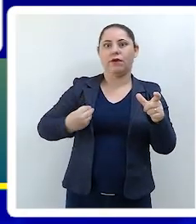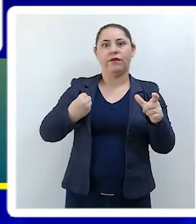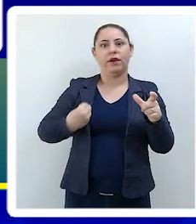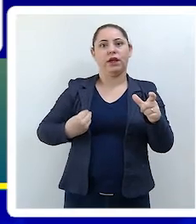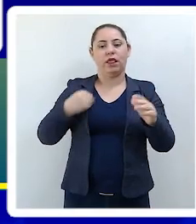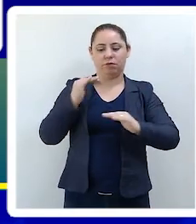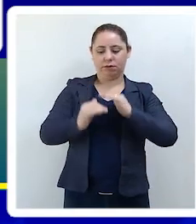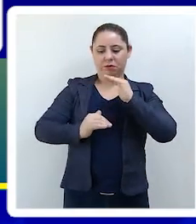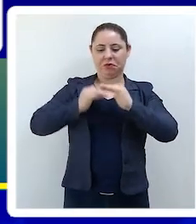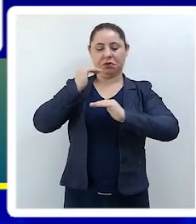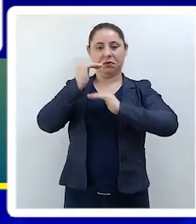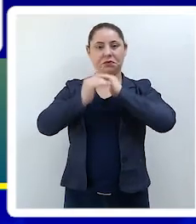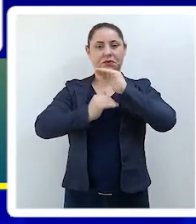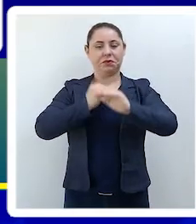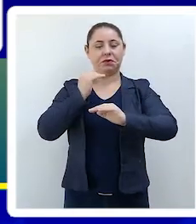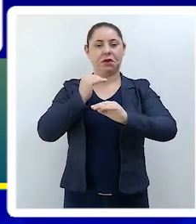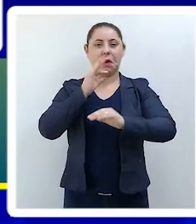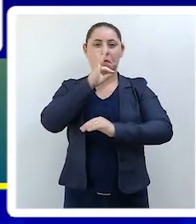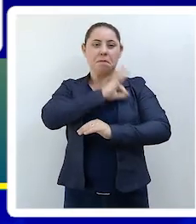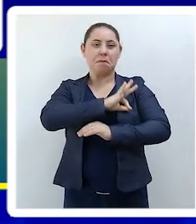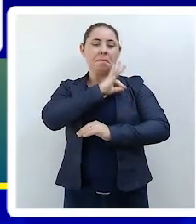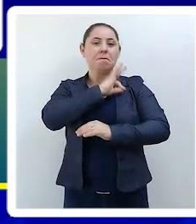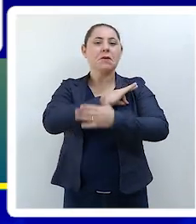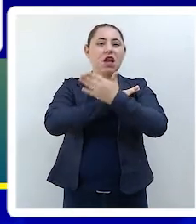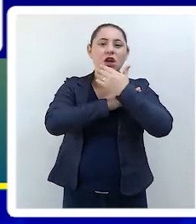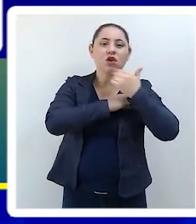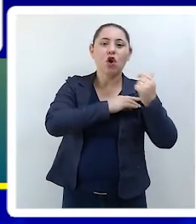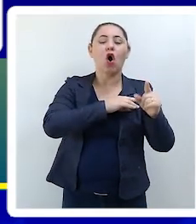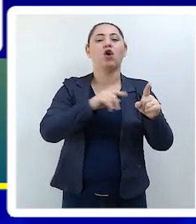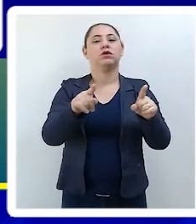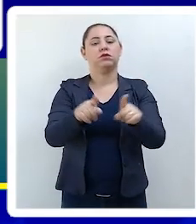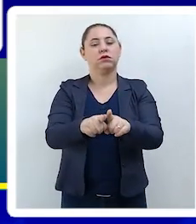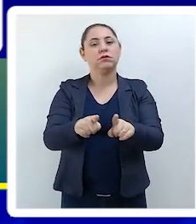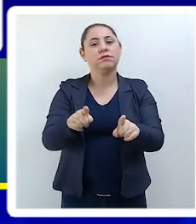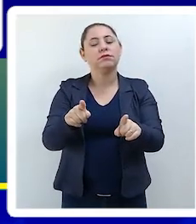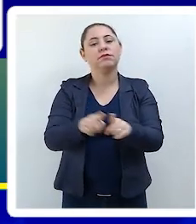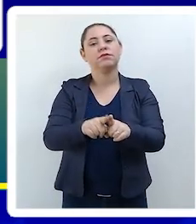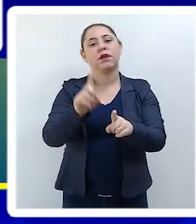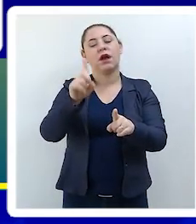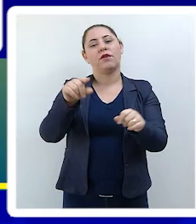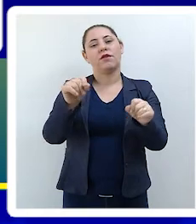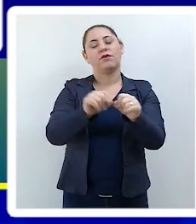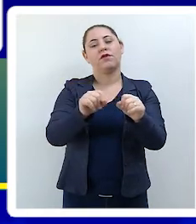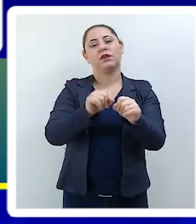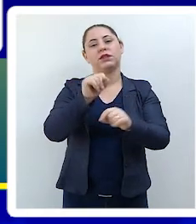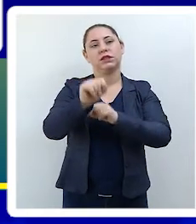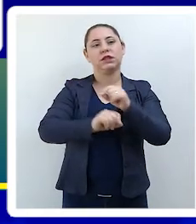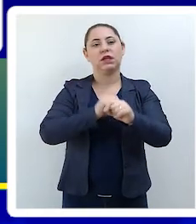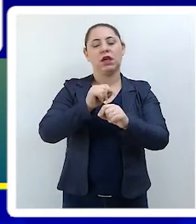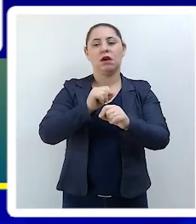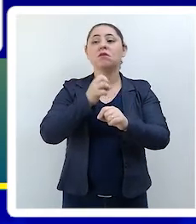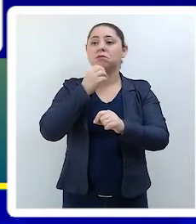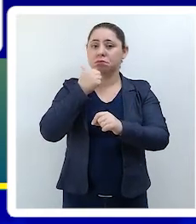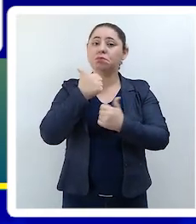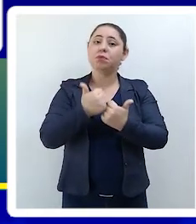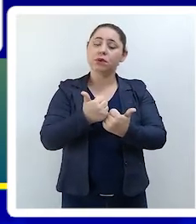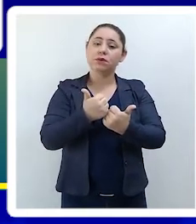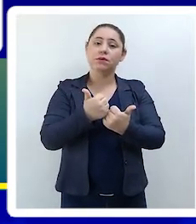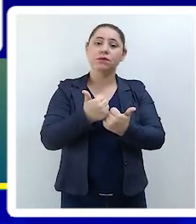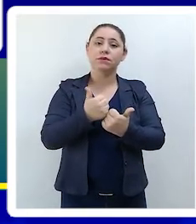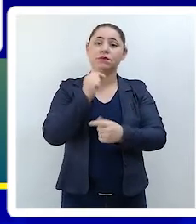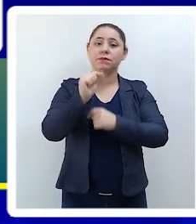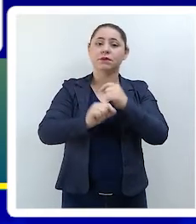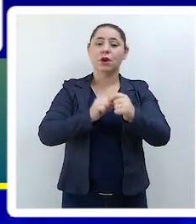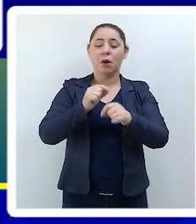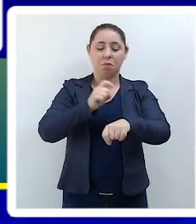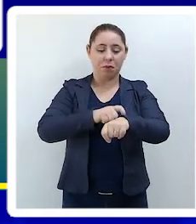para crescimento, para melhoria financeira, e isso é um fruto muito positivo da